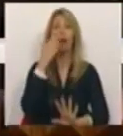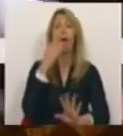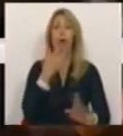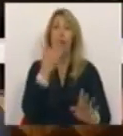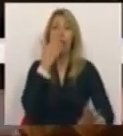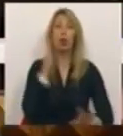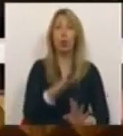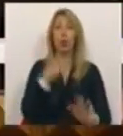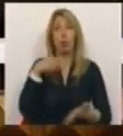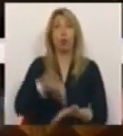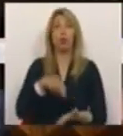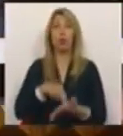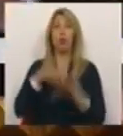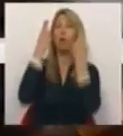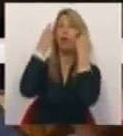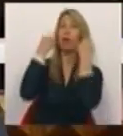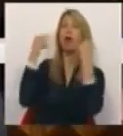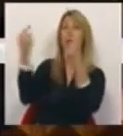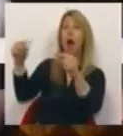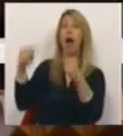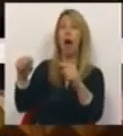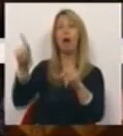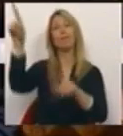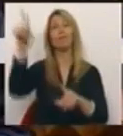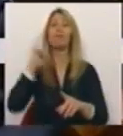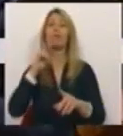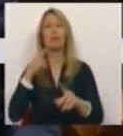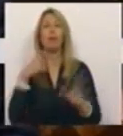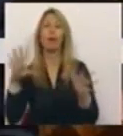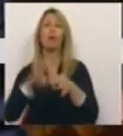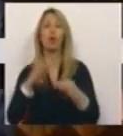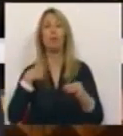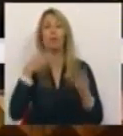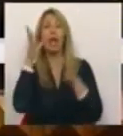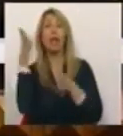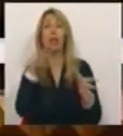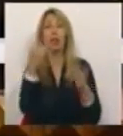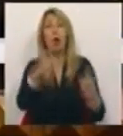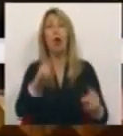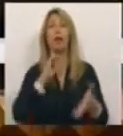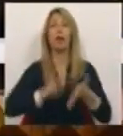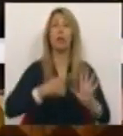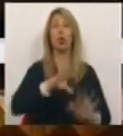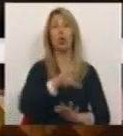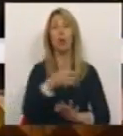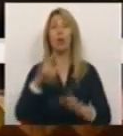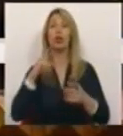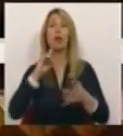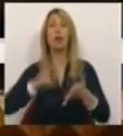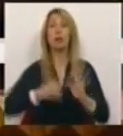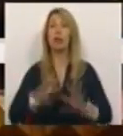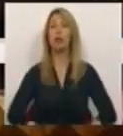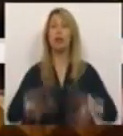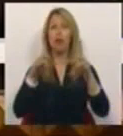submissão, algum dia os credores venham a atender às necessidades do país ou às necessidades do nosso desenvolvimento. Lamentamos